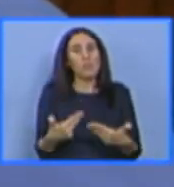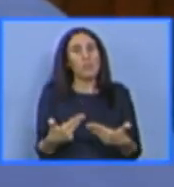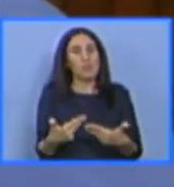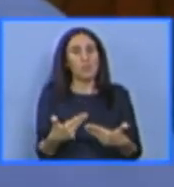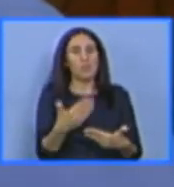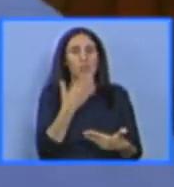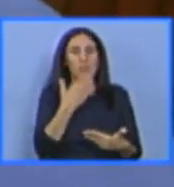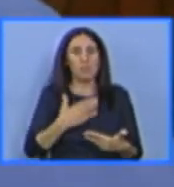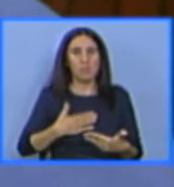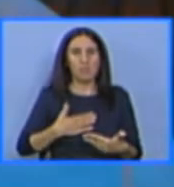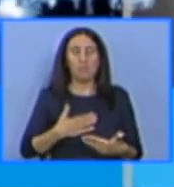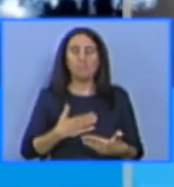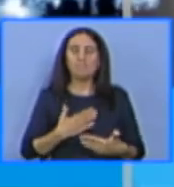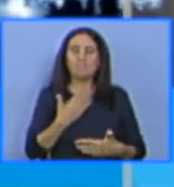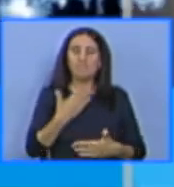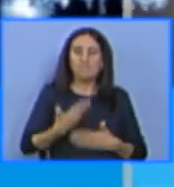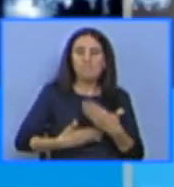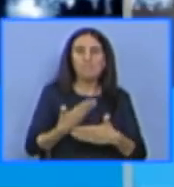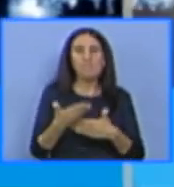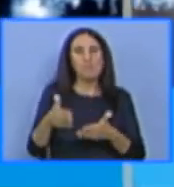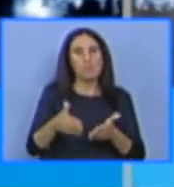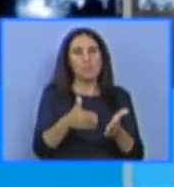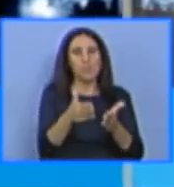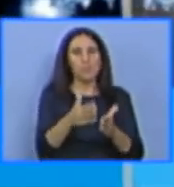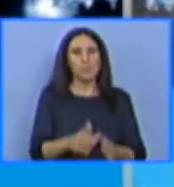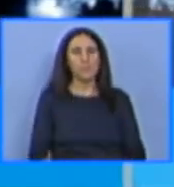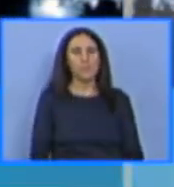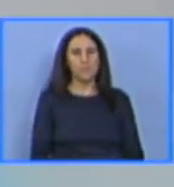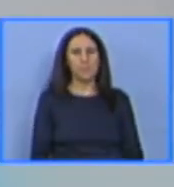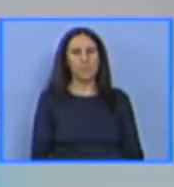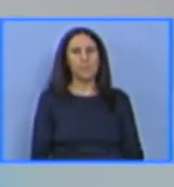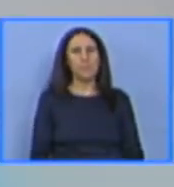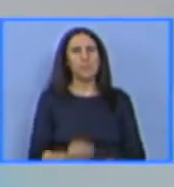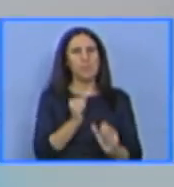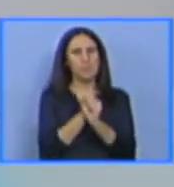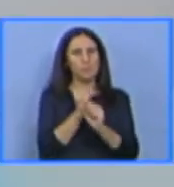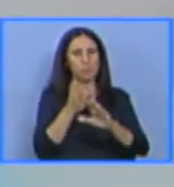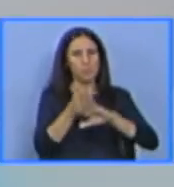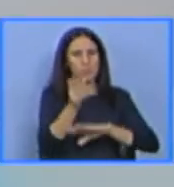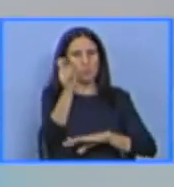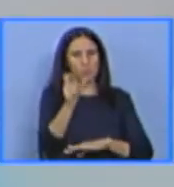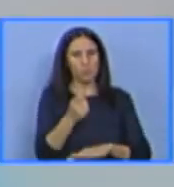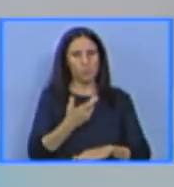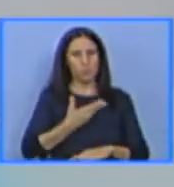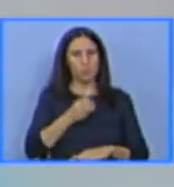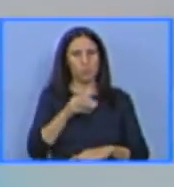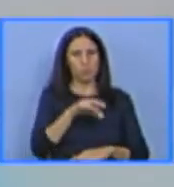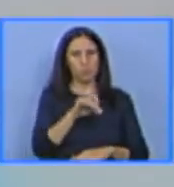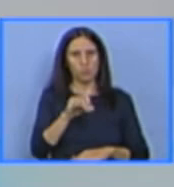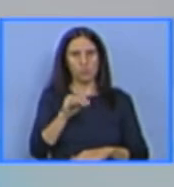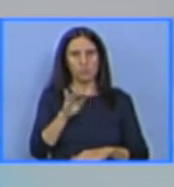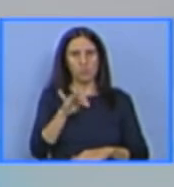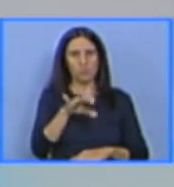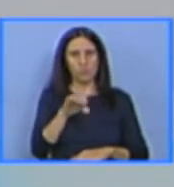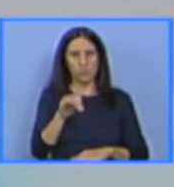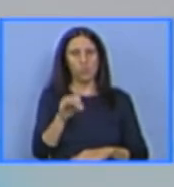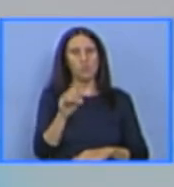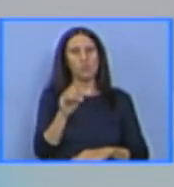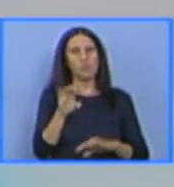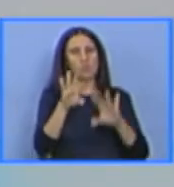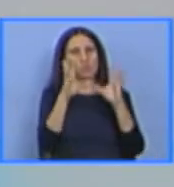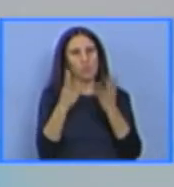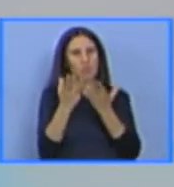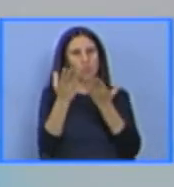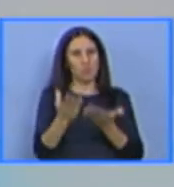nos carregam as baterias para continuarmos o caminho. Trabalhou de forma muito direta com Dom António Francisco, como